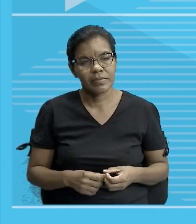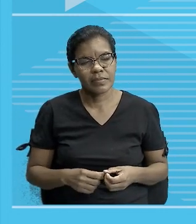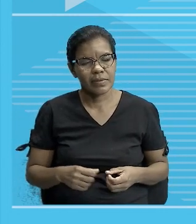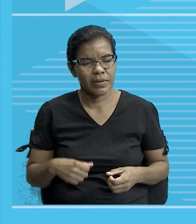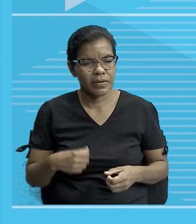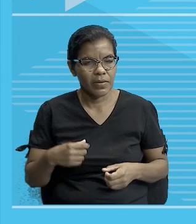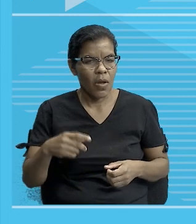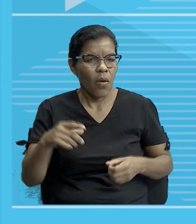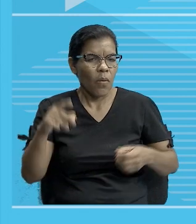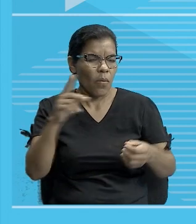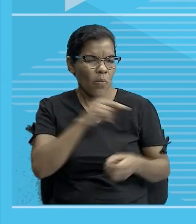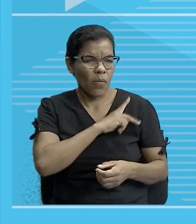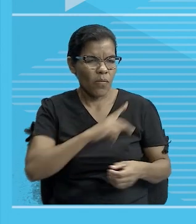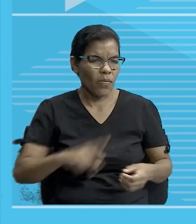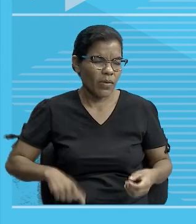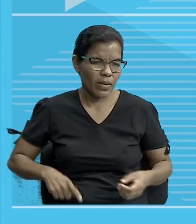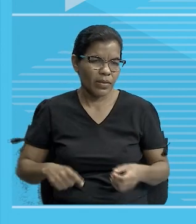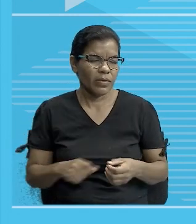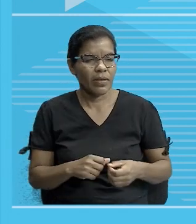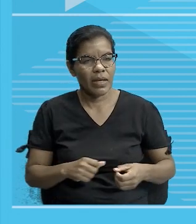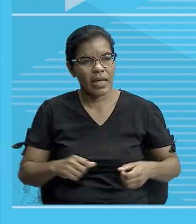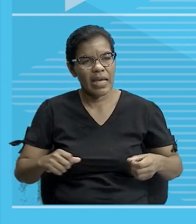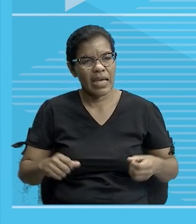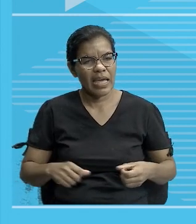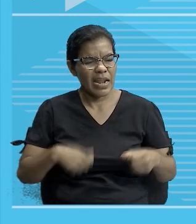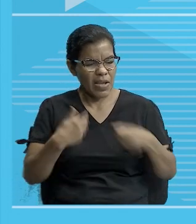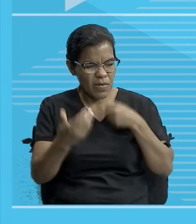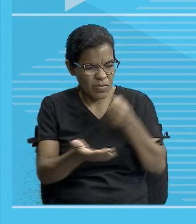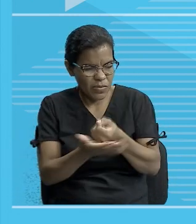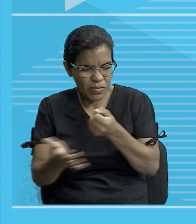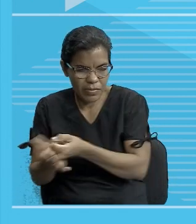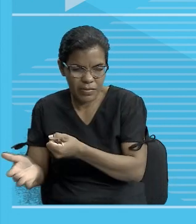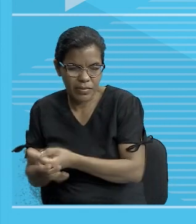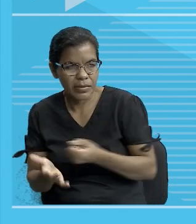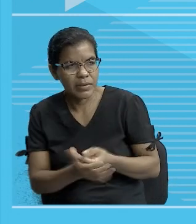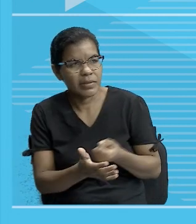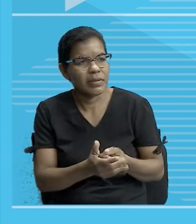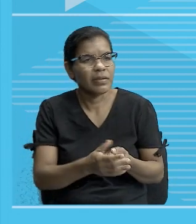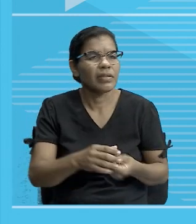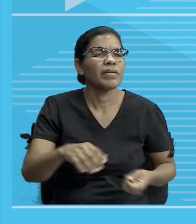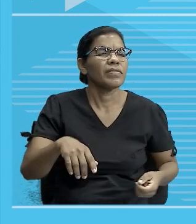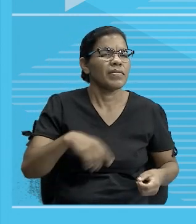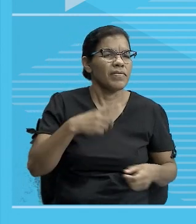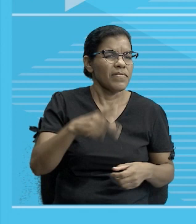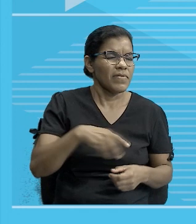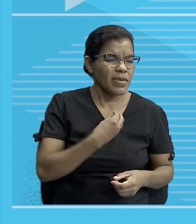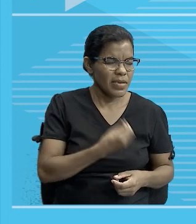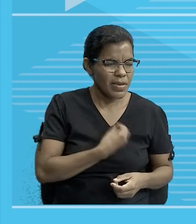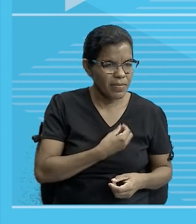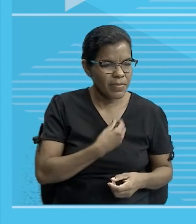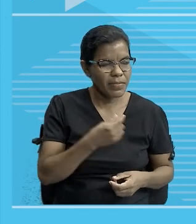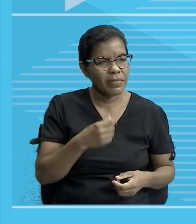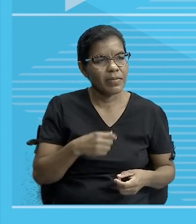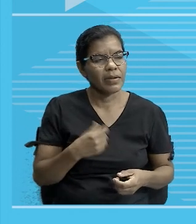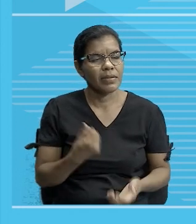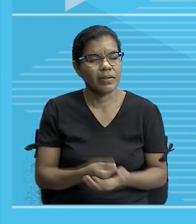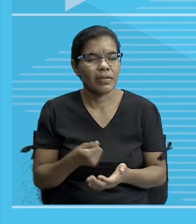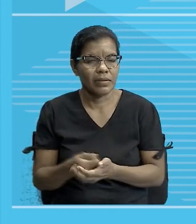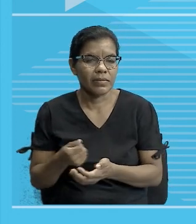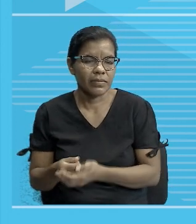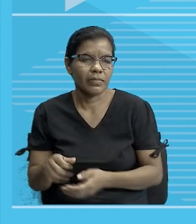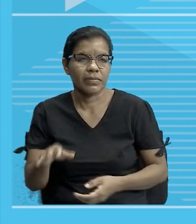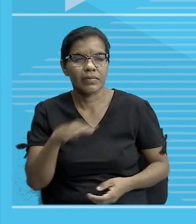se pode criticar o governante que ele mandava decepar a cabeça. Então, começava